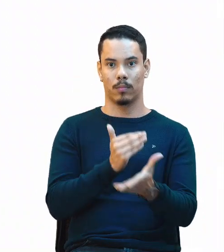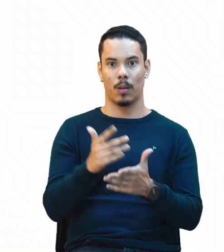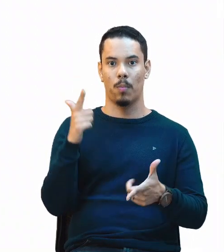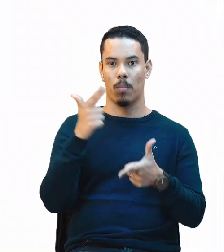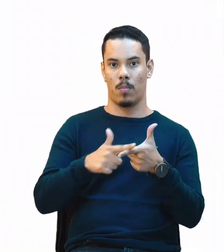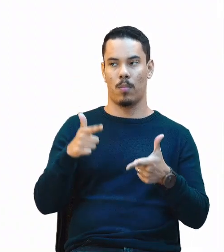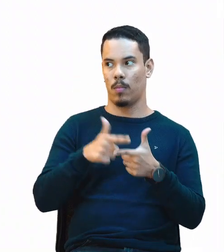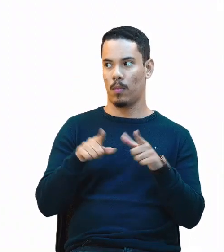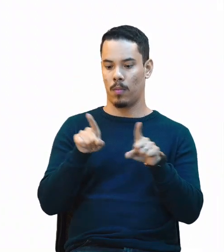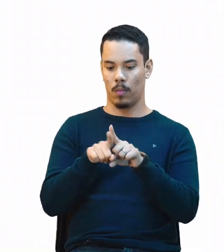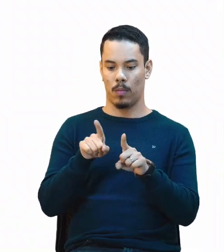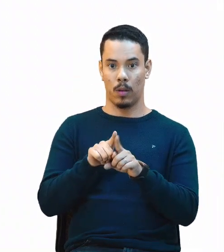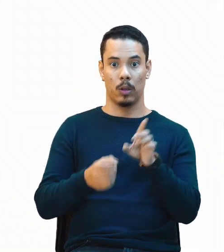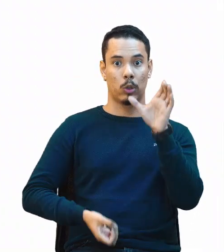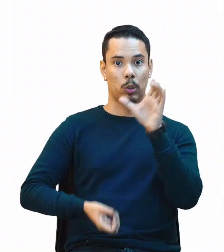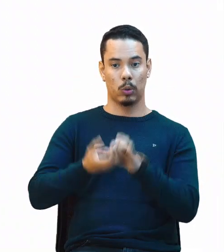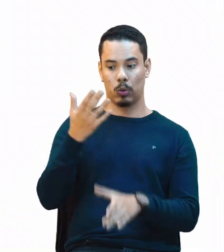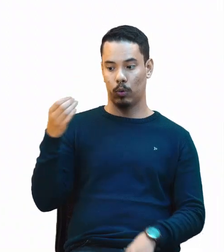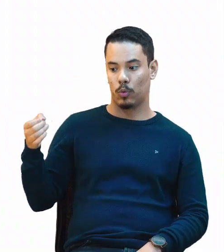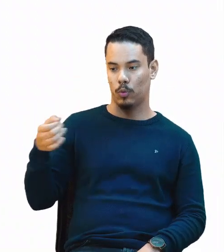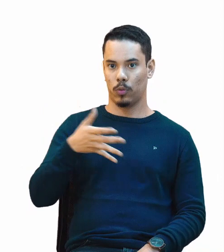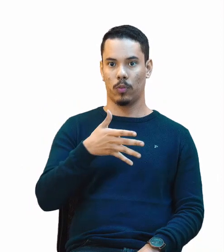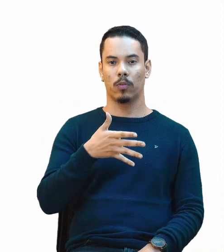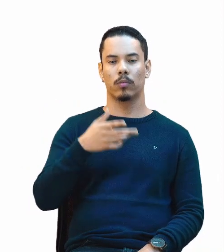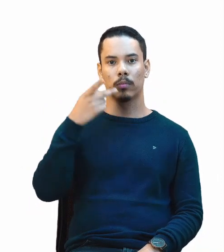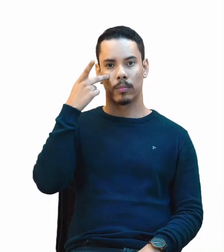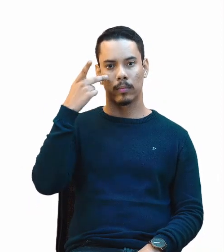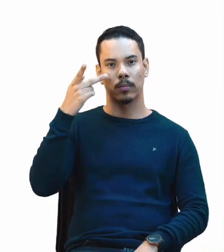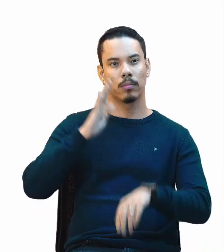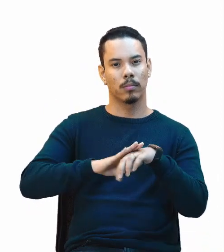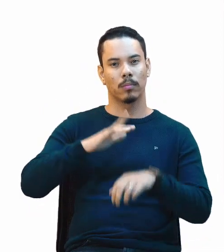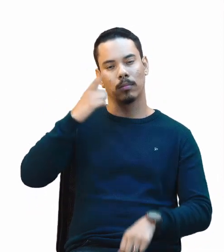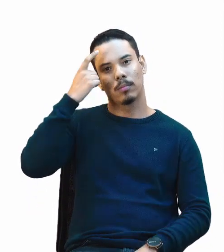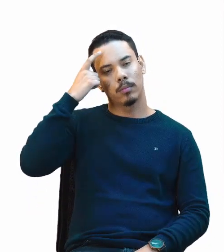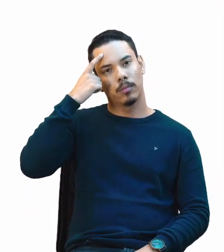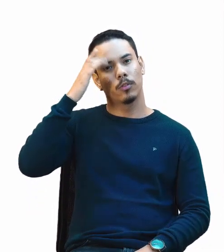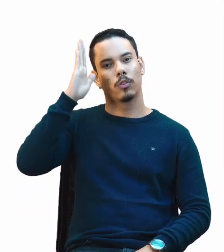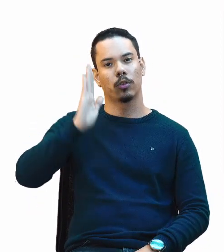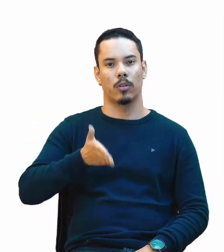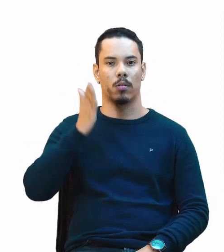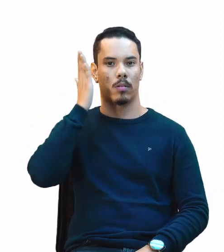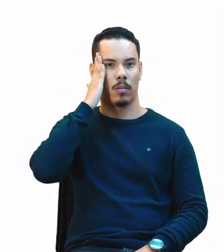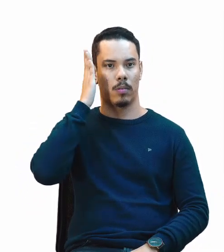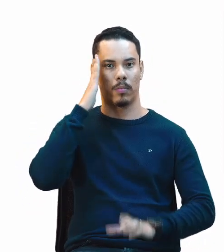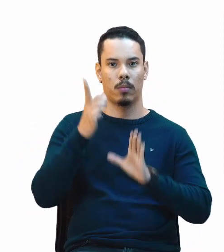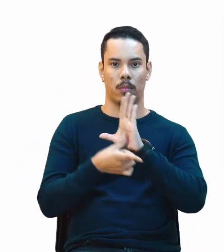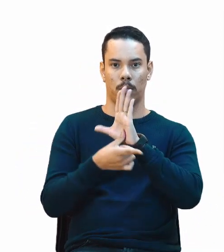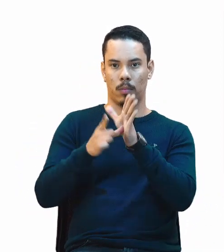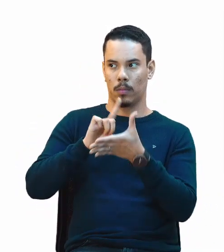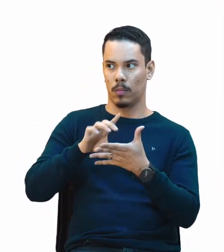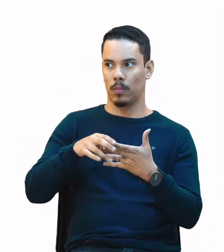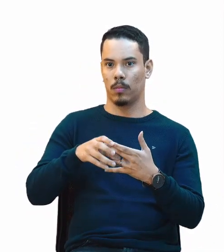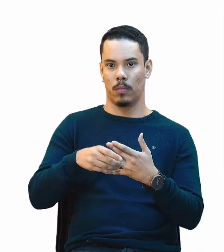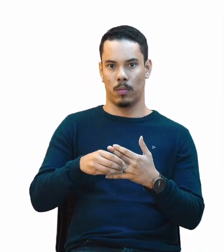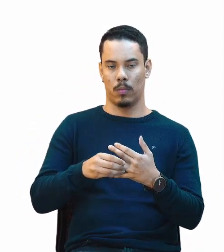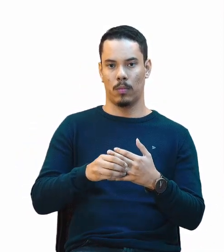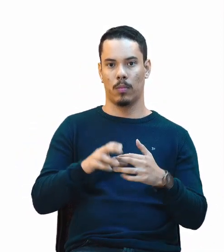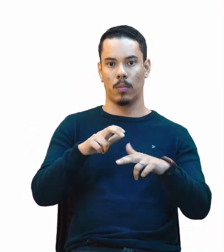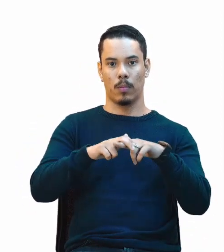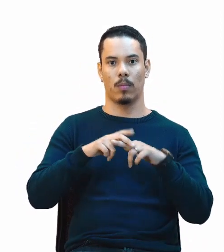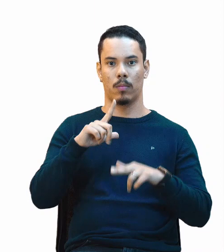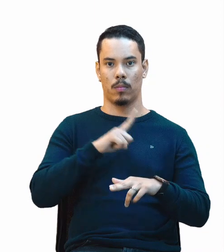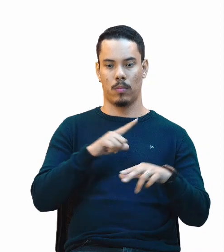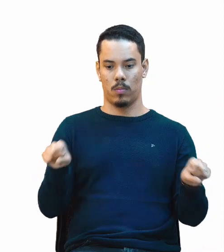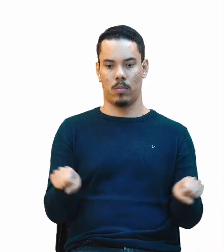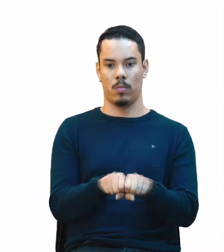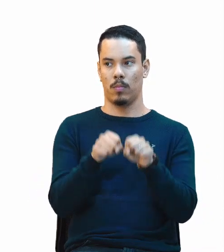indagação nova, que procura ir além do já pensado, né? Já sabido. Por isso, existe uma ruptura entre mito